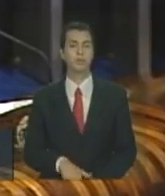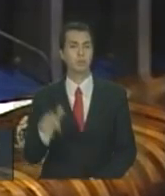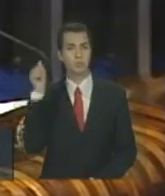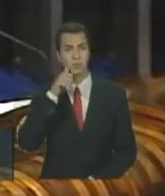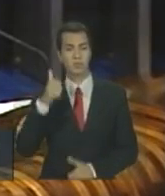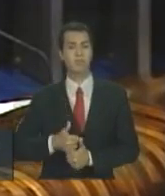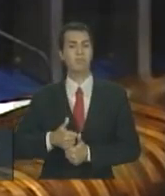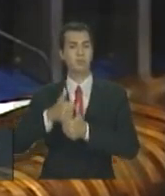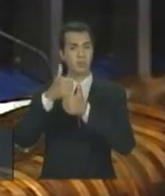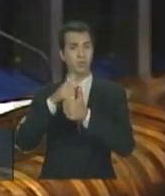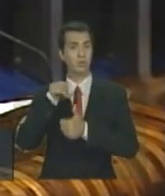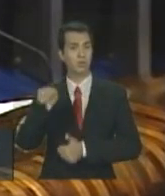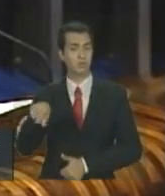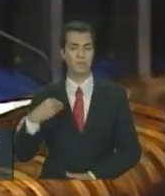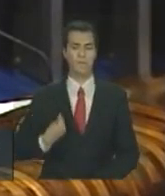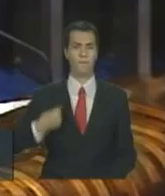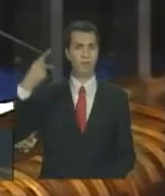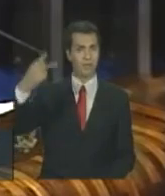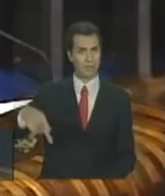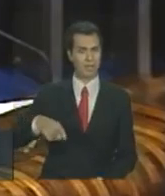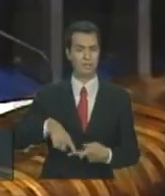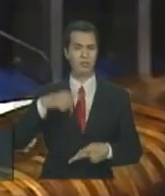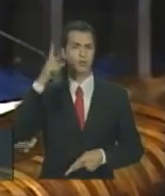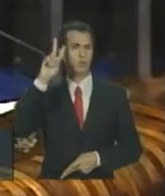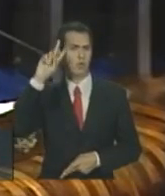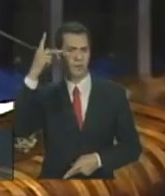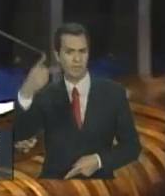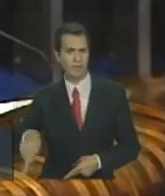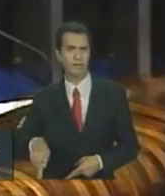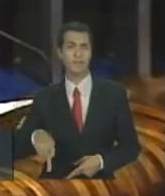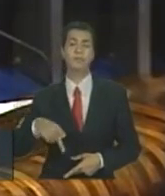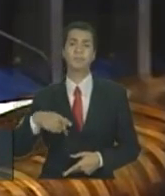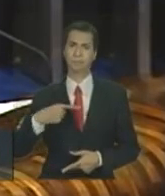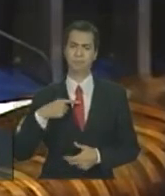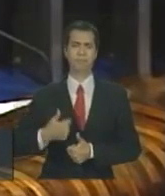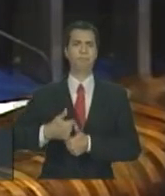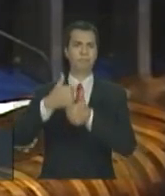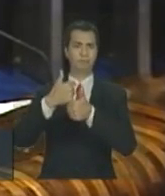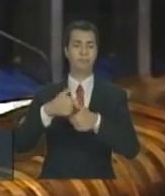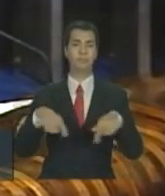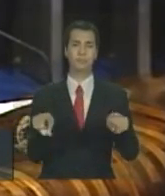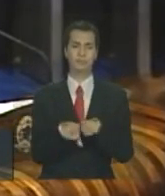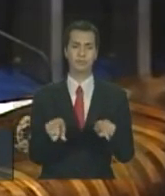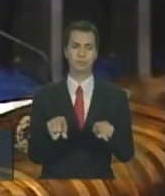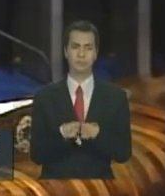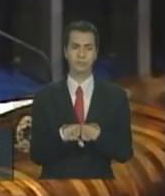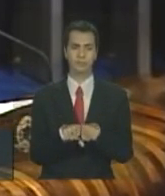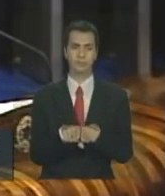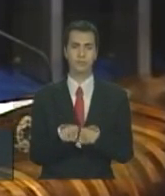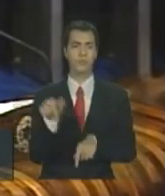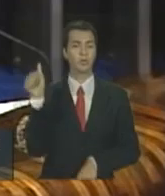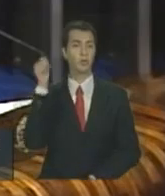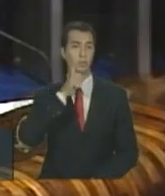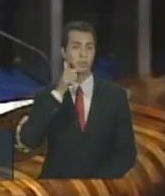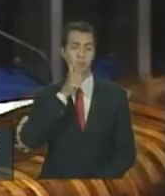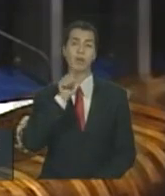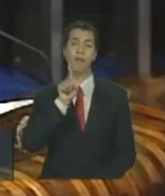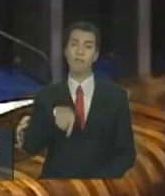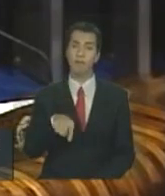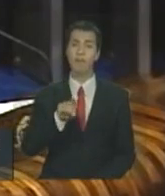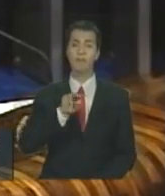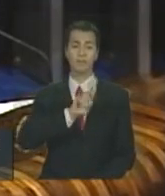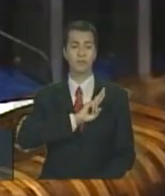de sua própria história. Além disso, de ser uma das maiores responsáveis